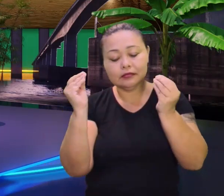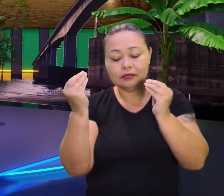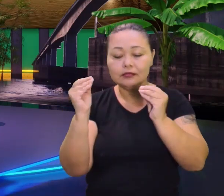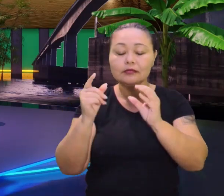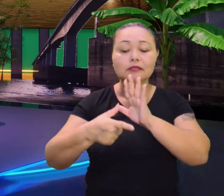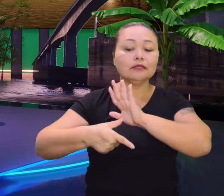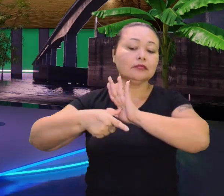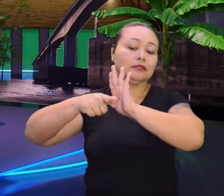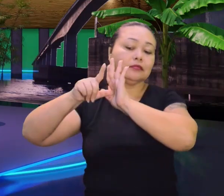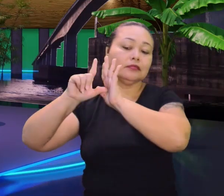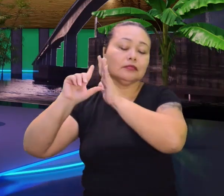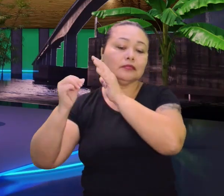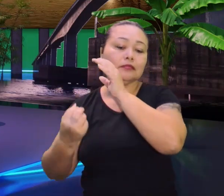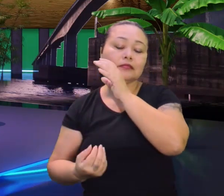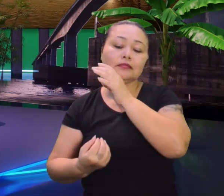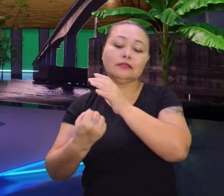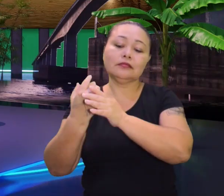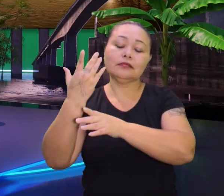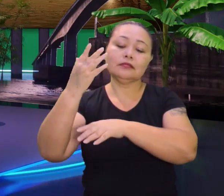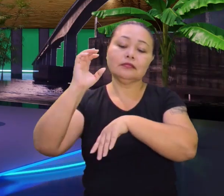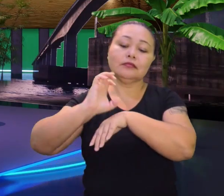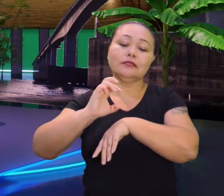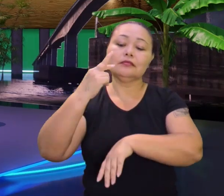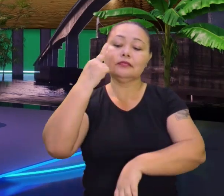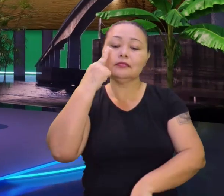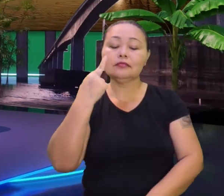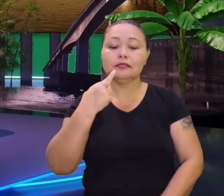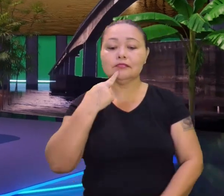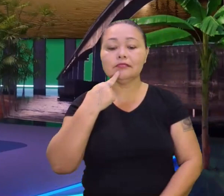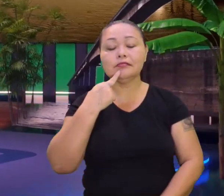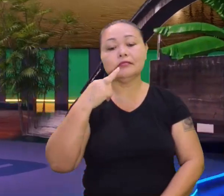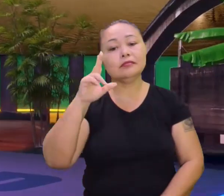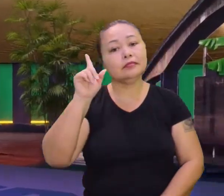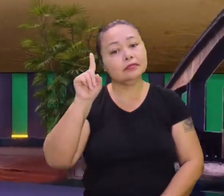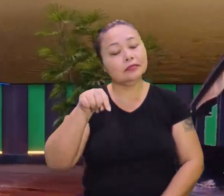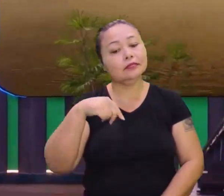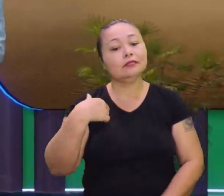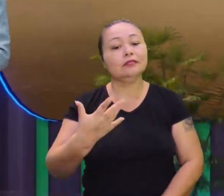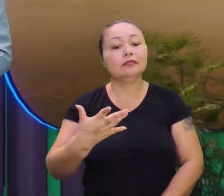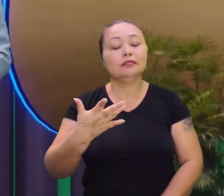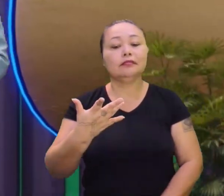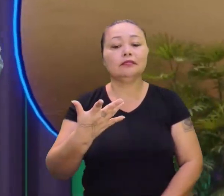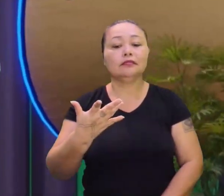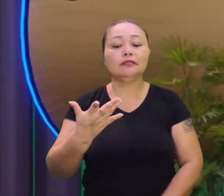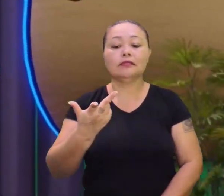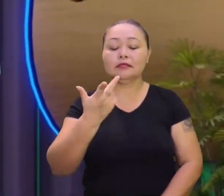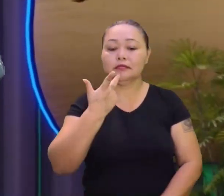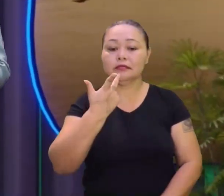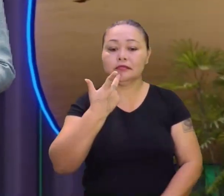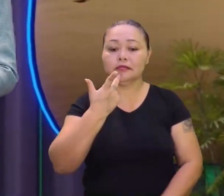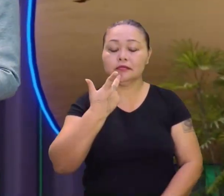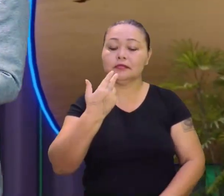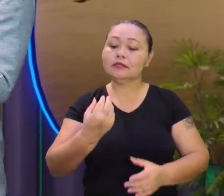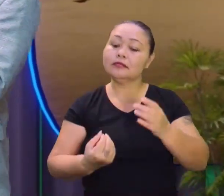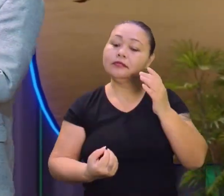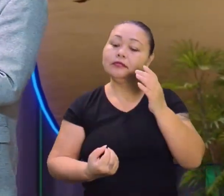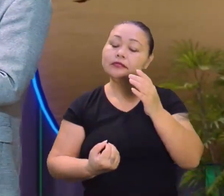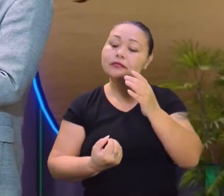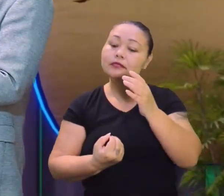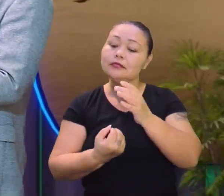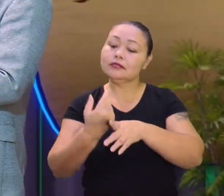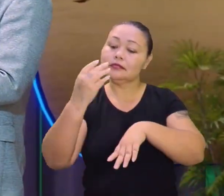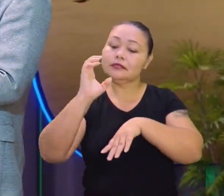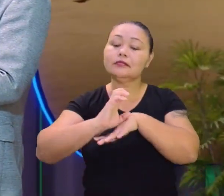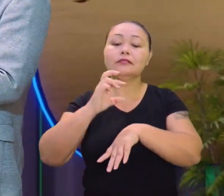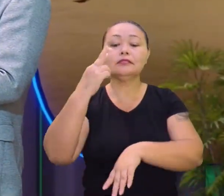formaram antes mesmo da criação do estado de Rondônia. Exatamente. Então, quando se fala em criar o estado